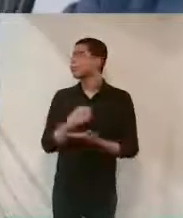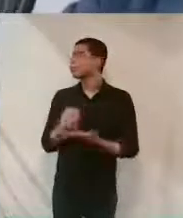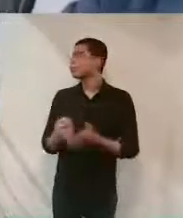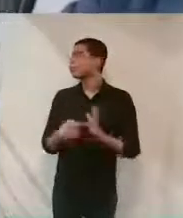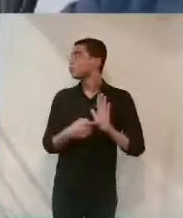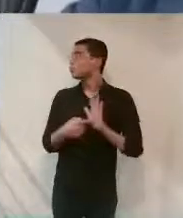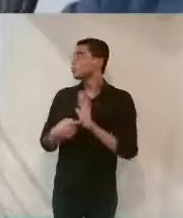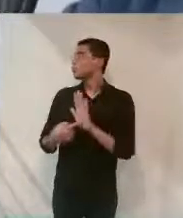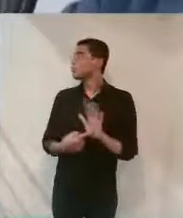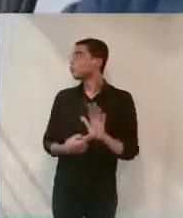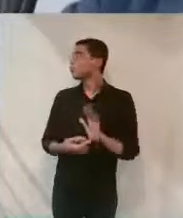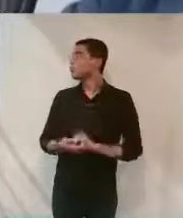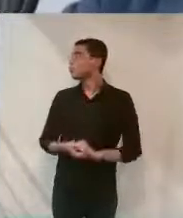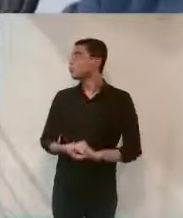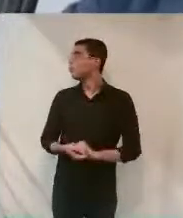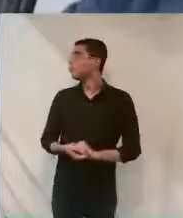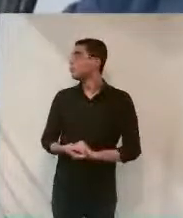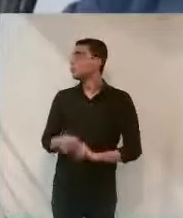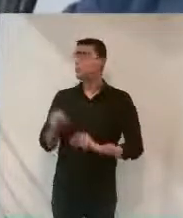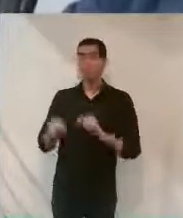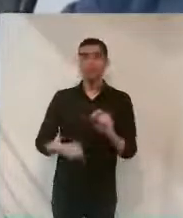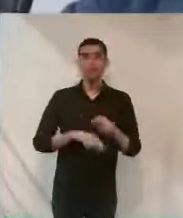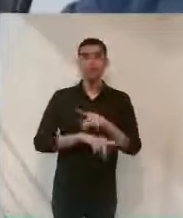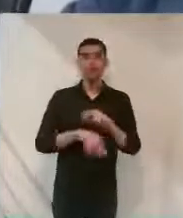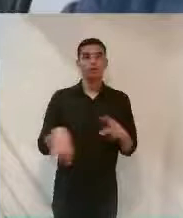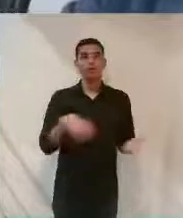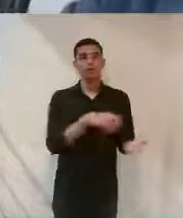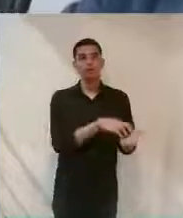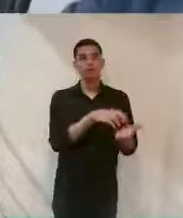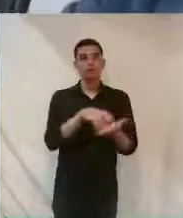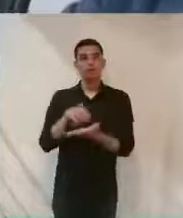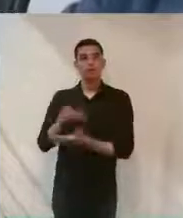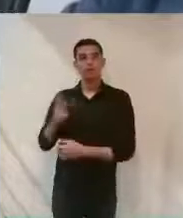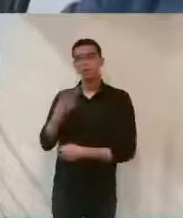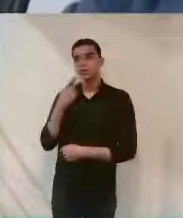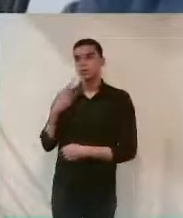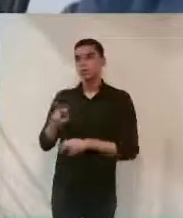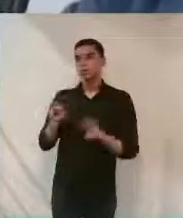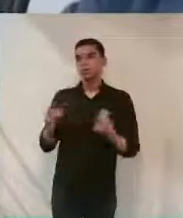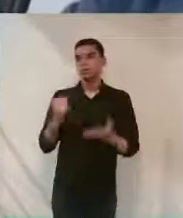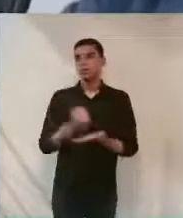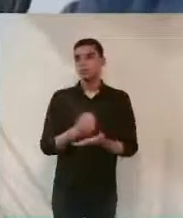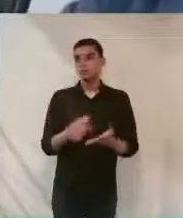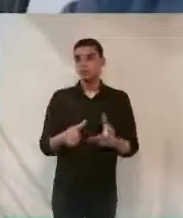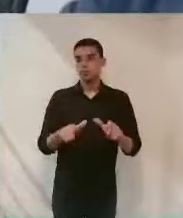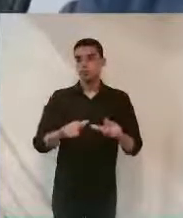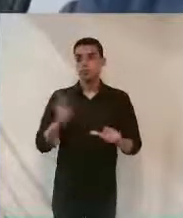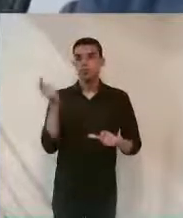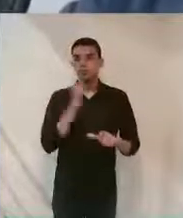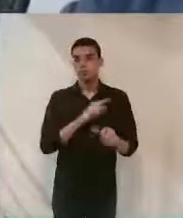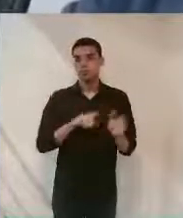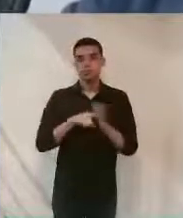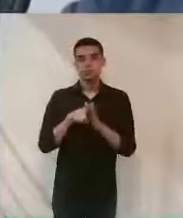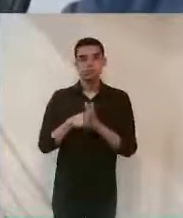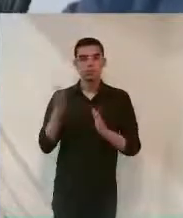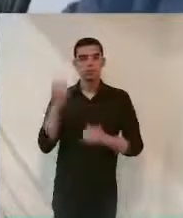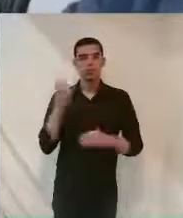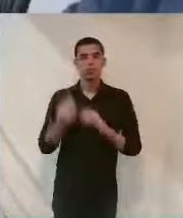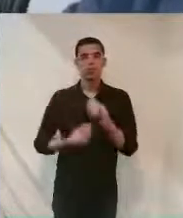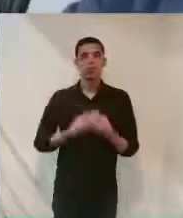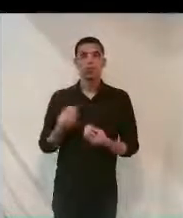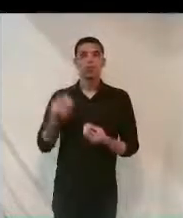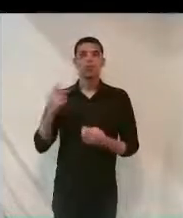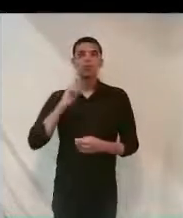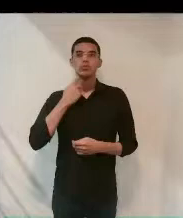uma rastreabilidade. Várias entidades gestoras aqui já falaram dessa questão da rastreabilidade dos dados, que é um